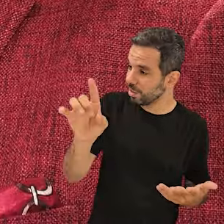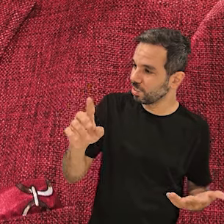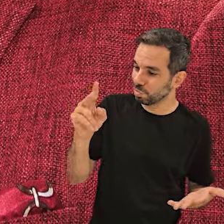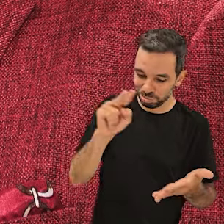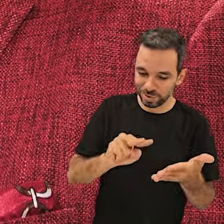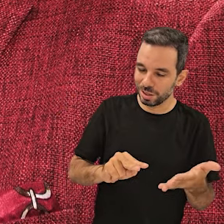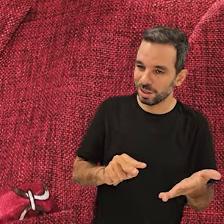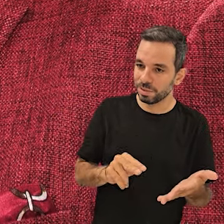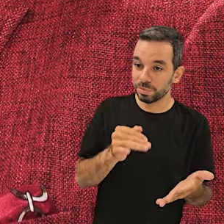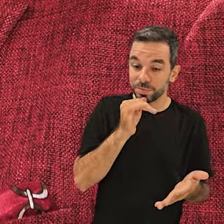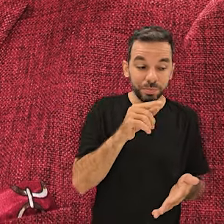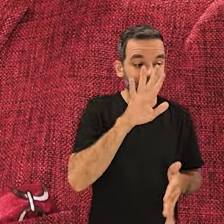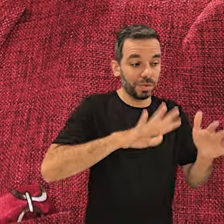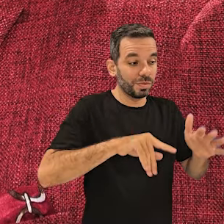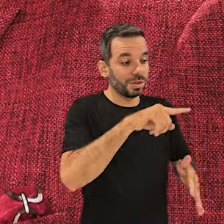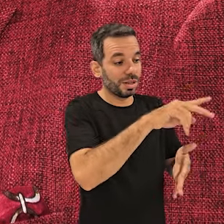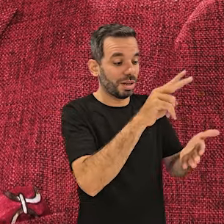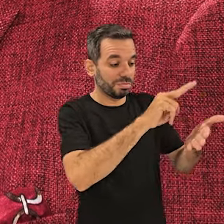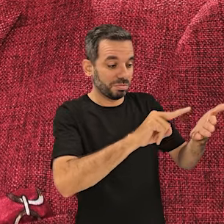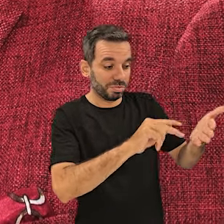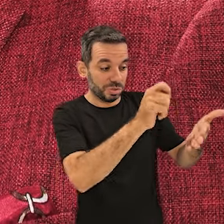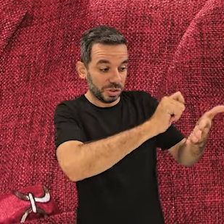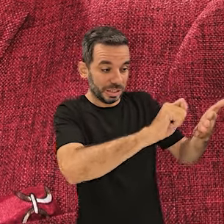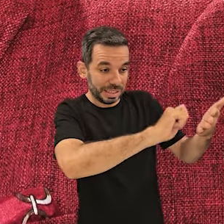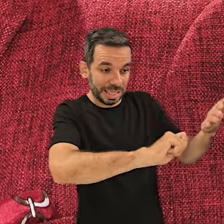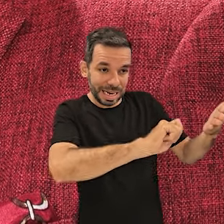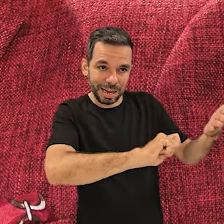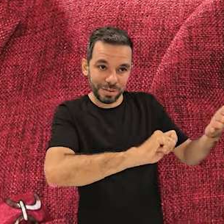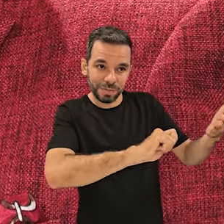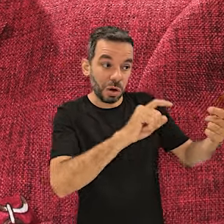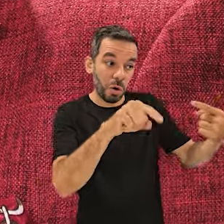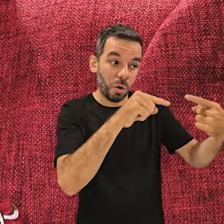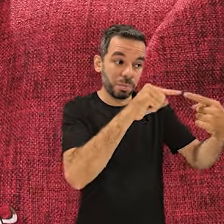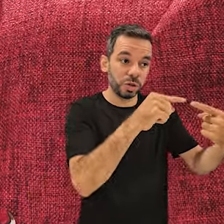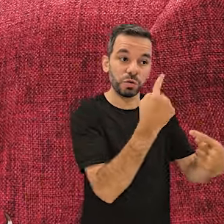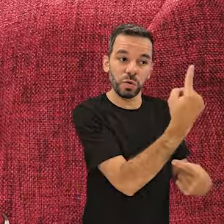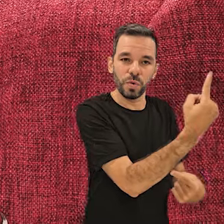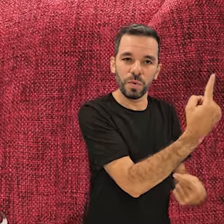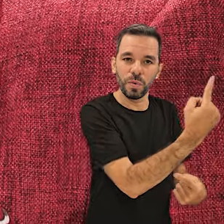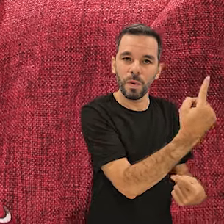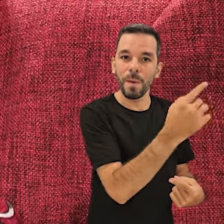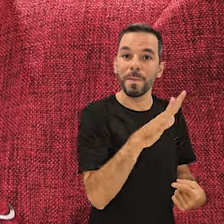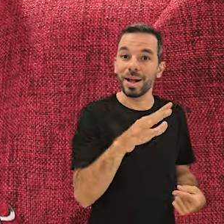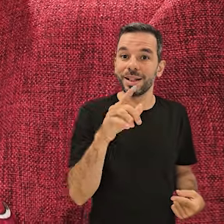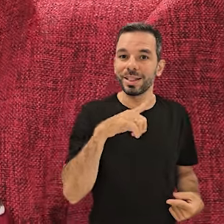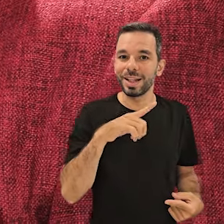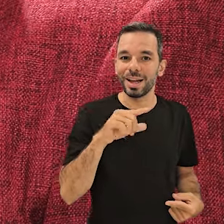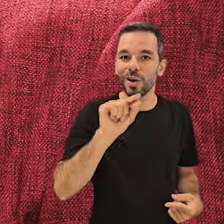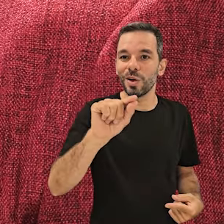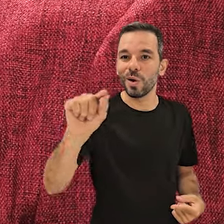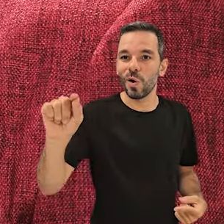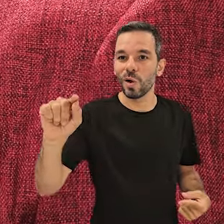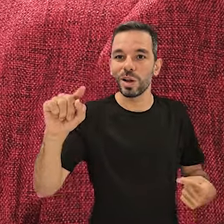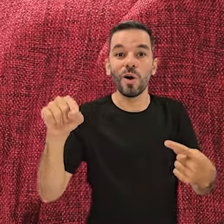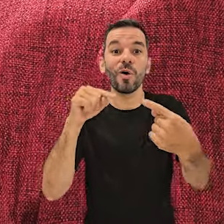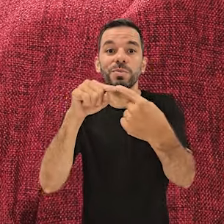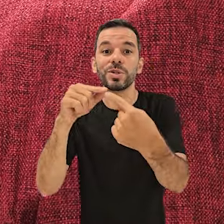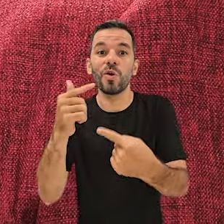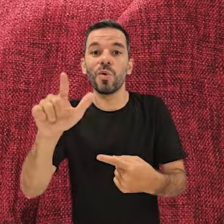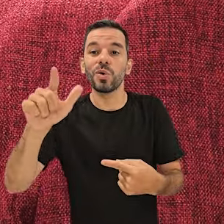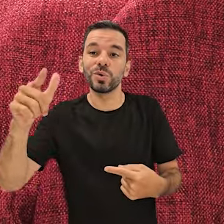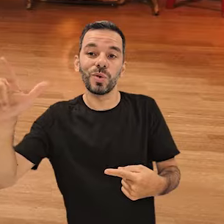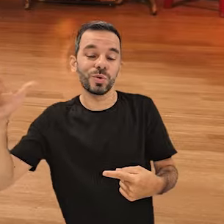escrever pensando em algo, em atingir algum objetivo, mas quando ele descobre o que, que ele proporcionou, muito além